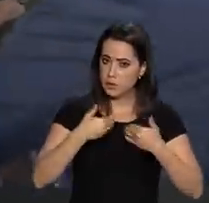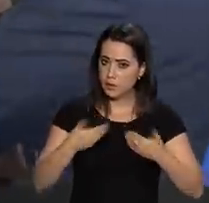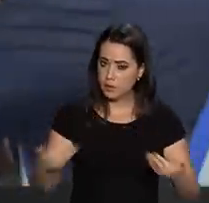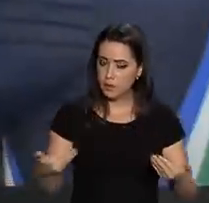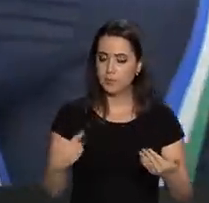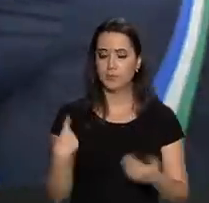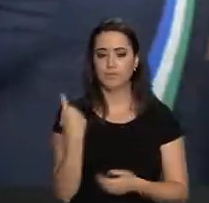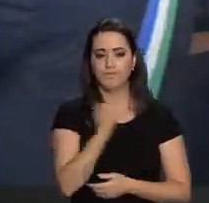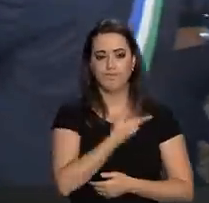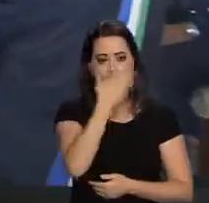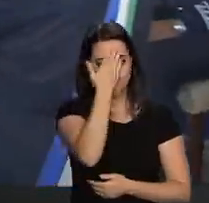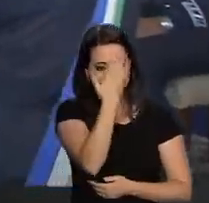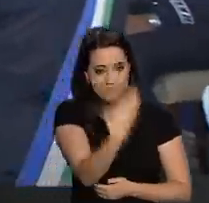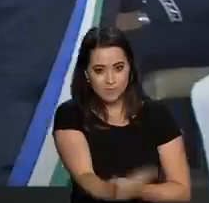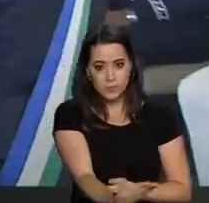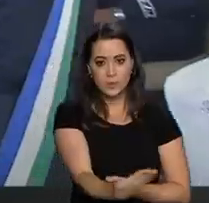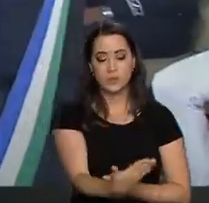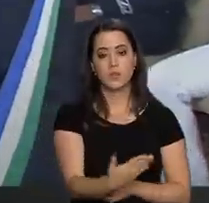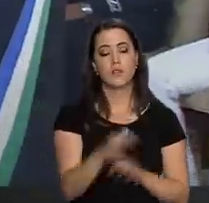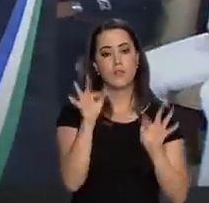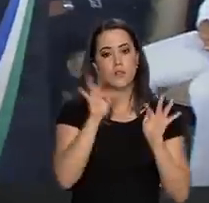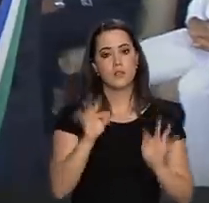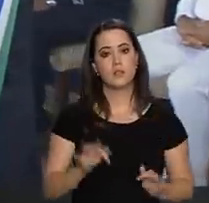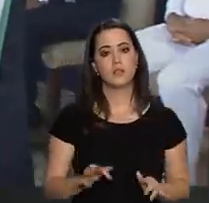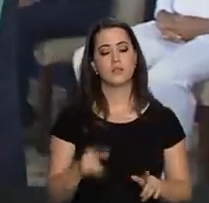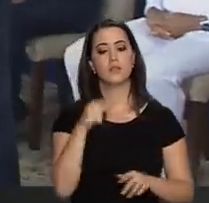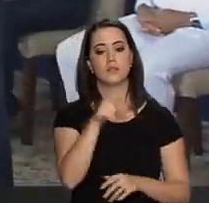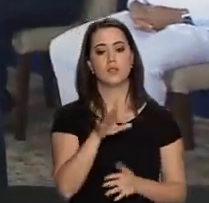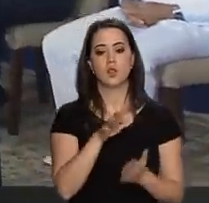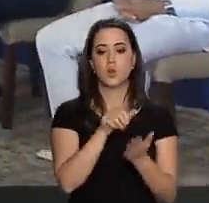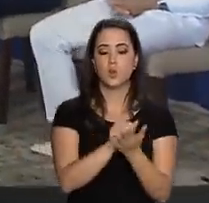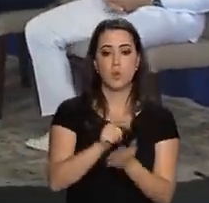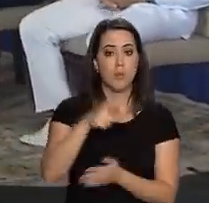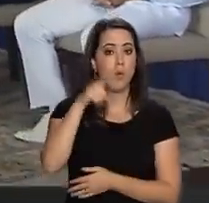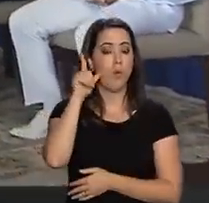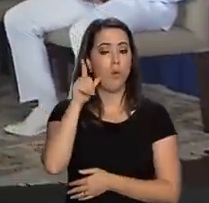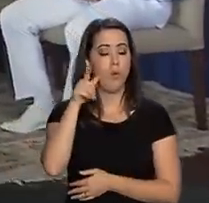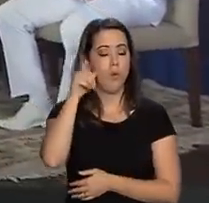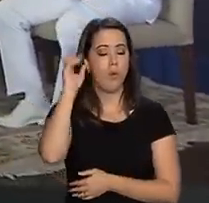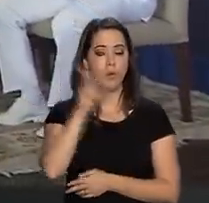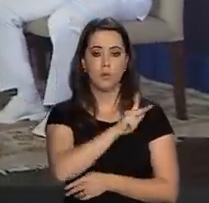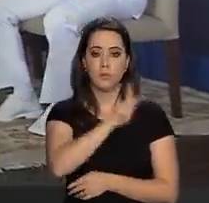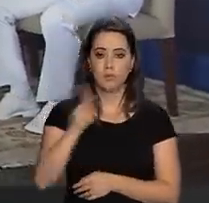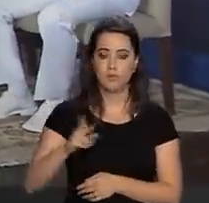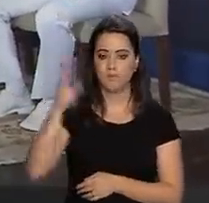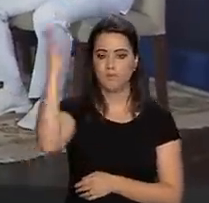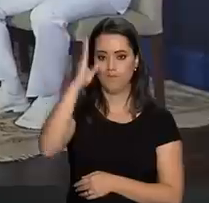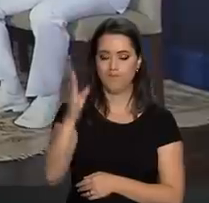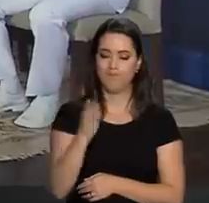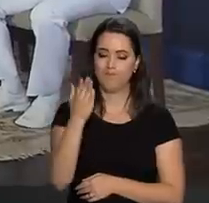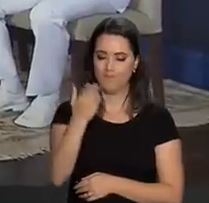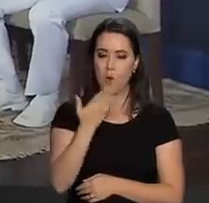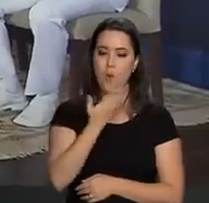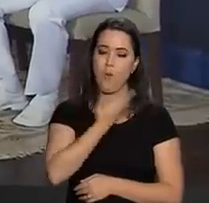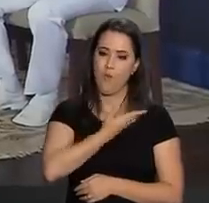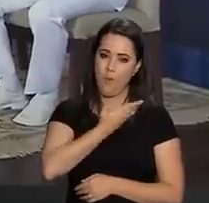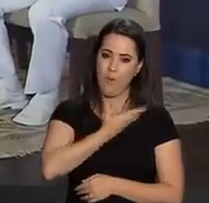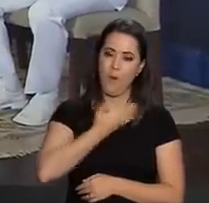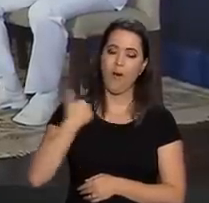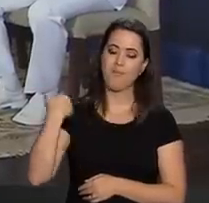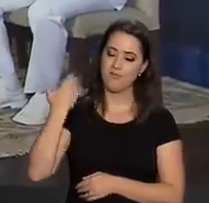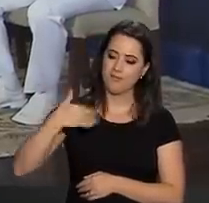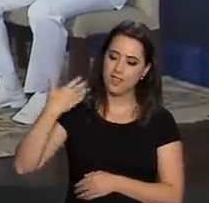grata satisfação hoje de ver assumindo ontem a presidência da República um companheiro dos